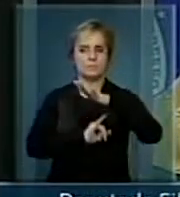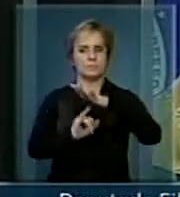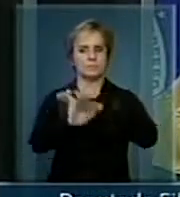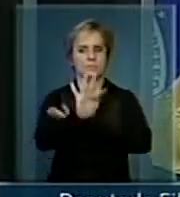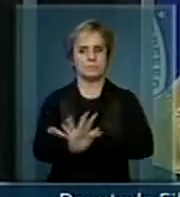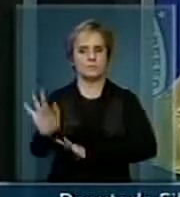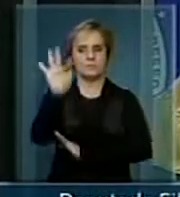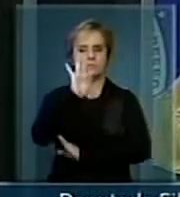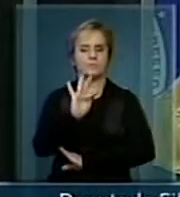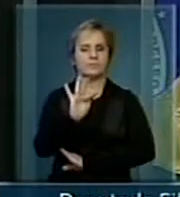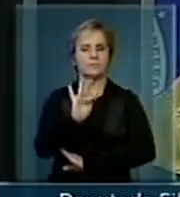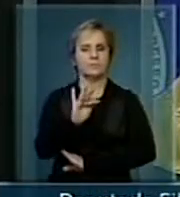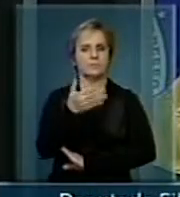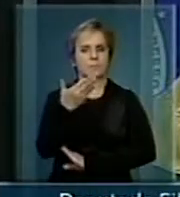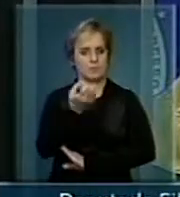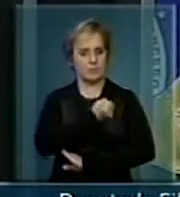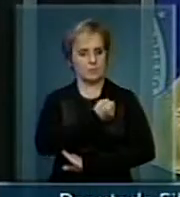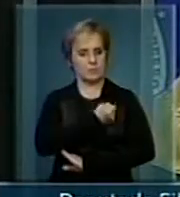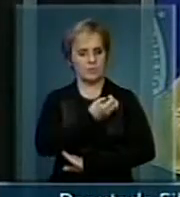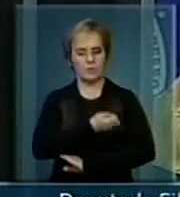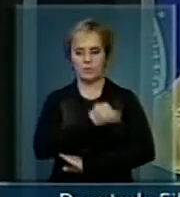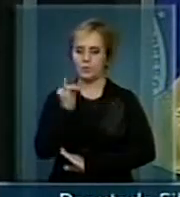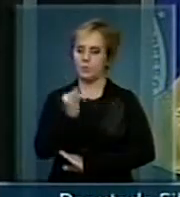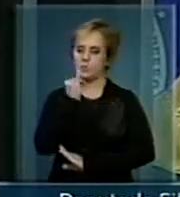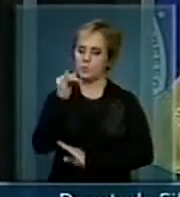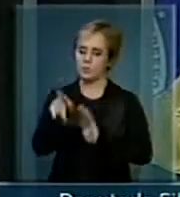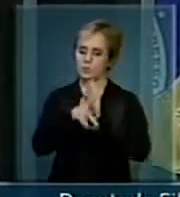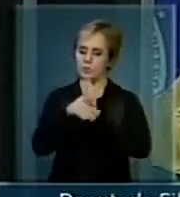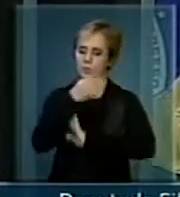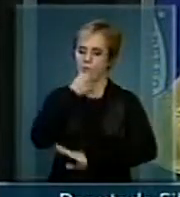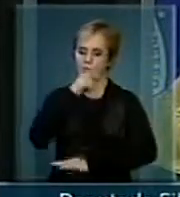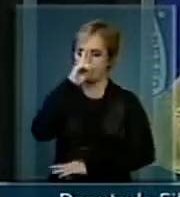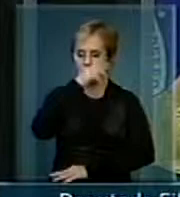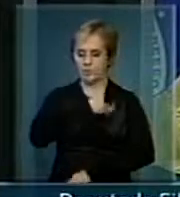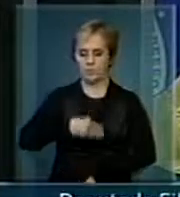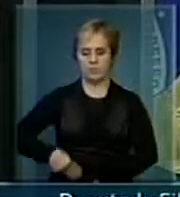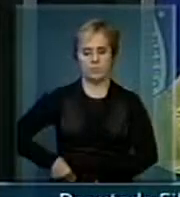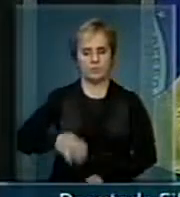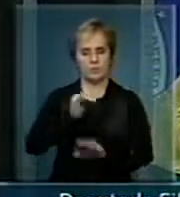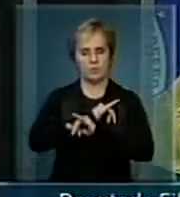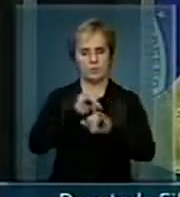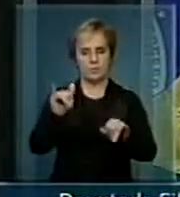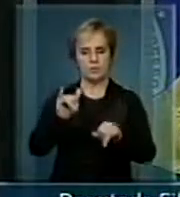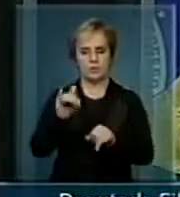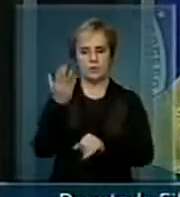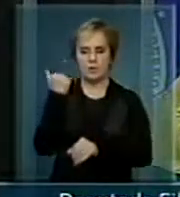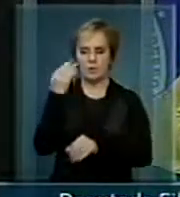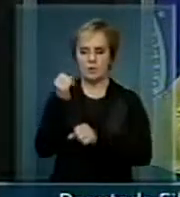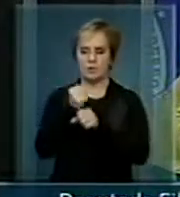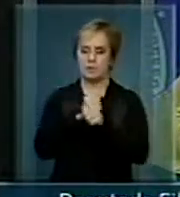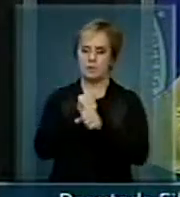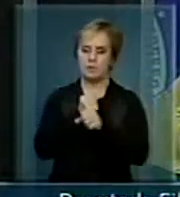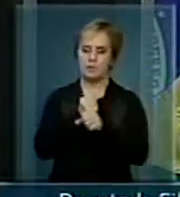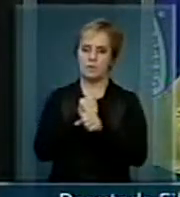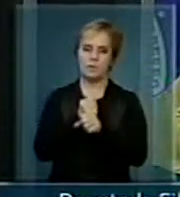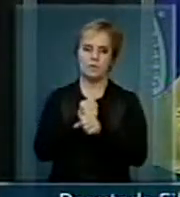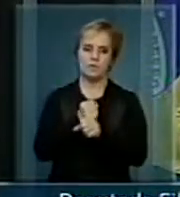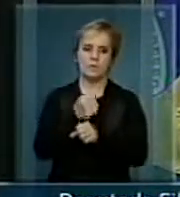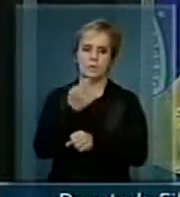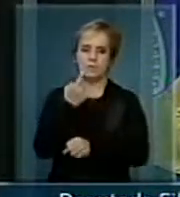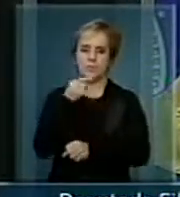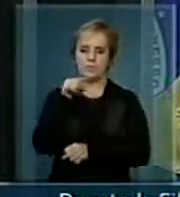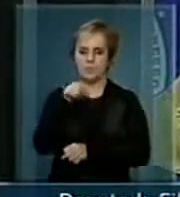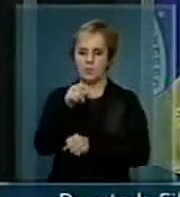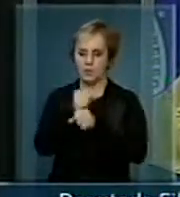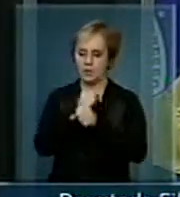federais. Aqui é um número importante que foi dado pelo próprio ministro. De 1909 a 2002, o